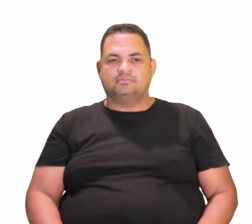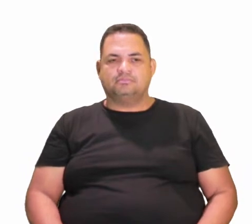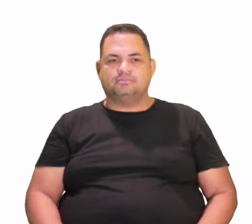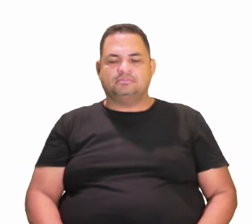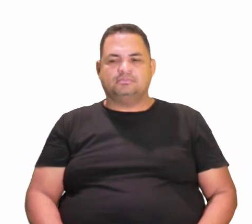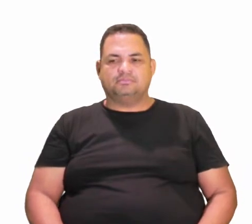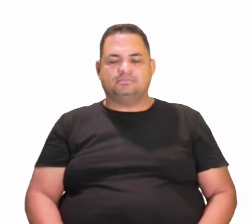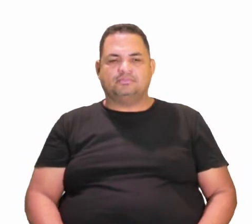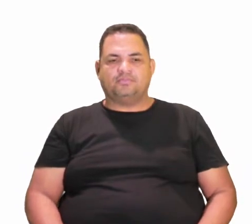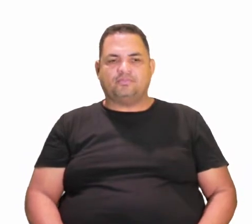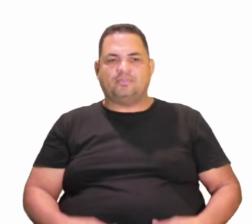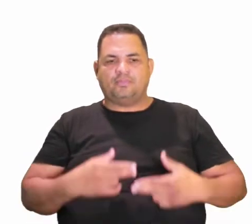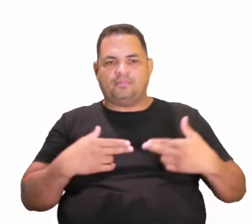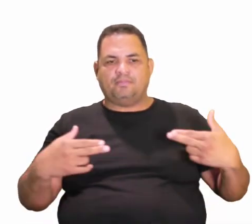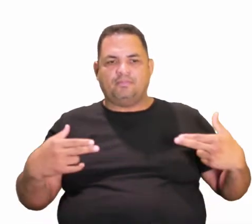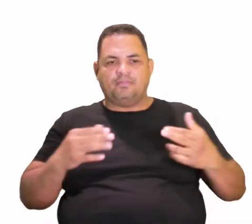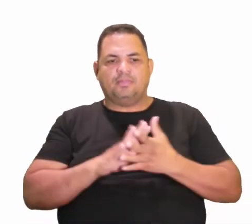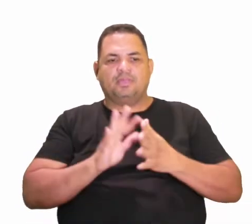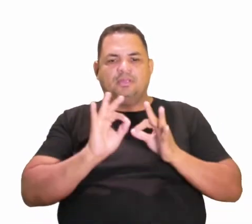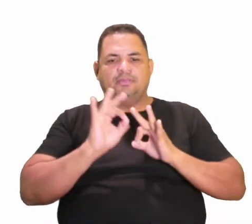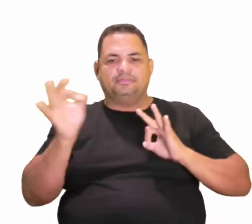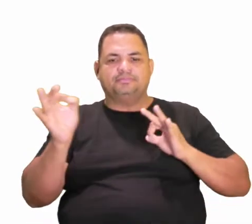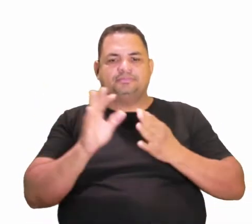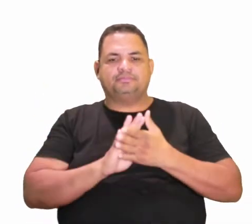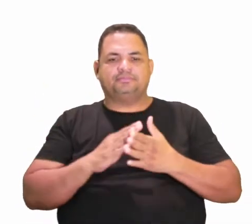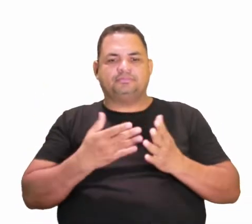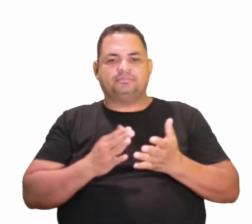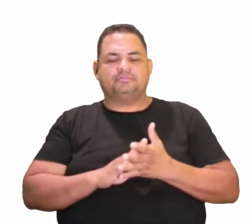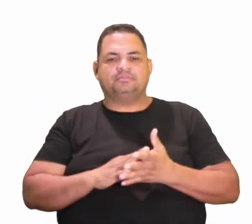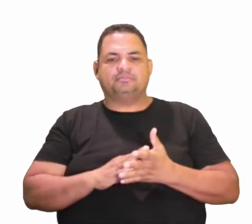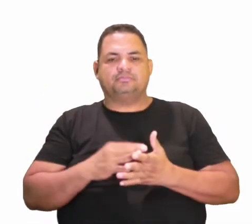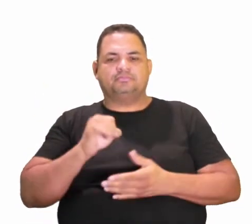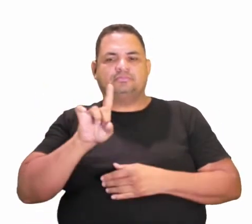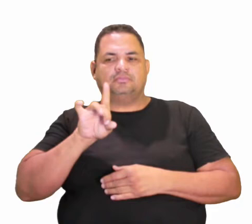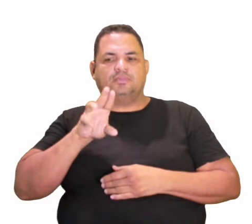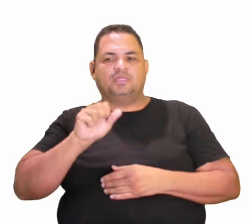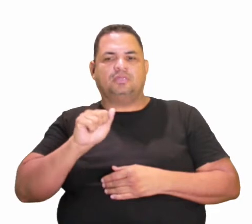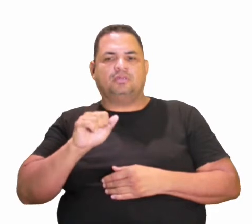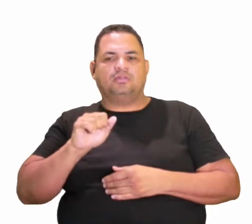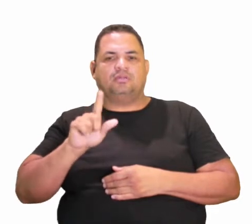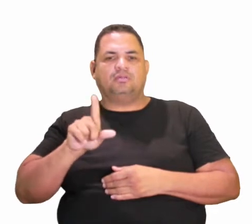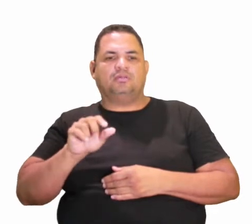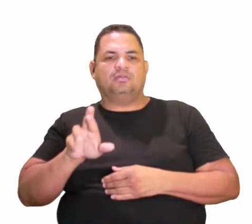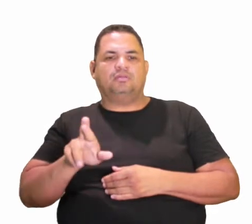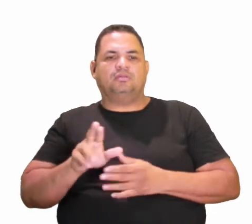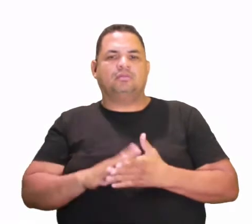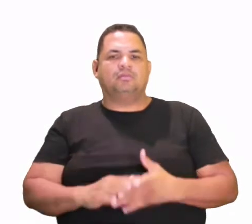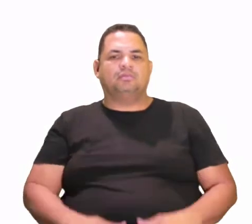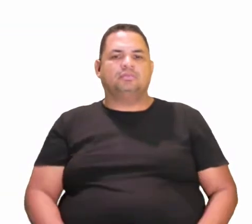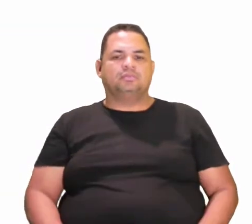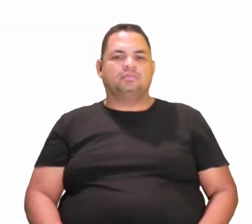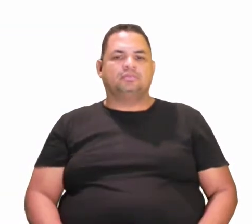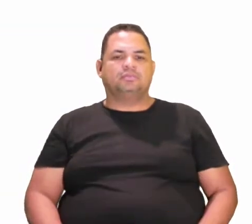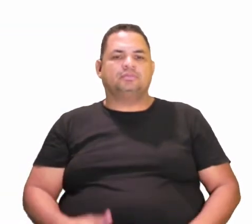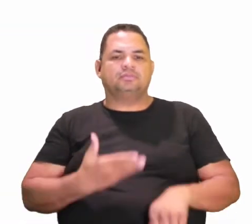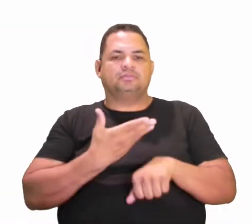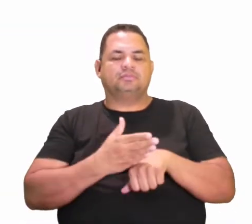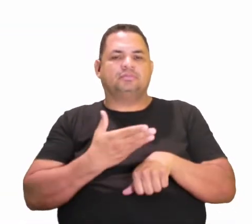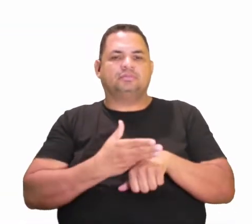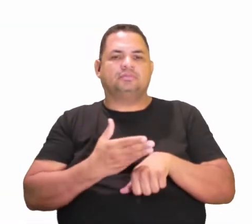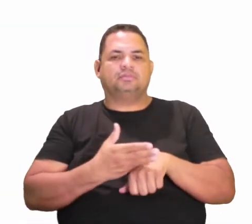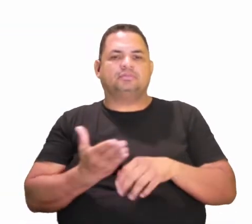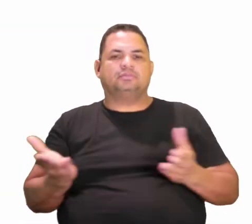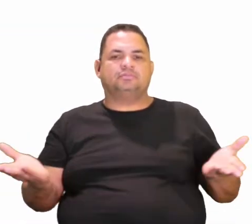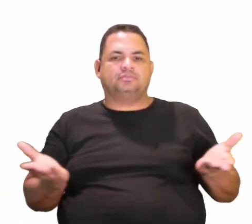2 para coisas que estão distantes, porém um no singular e outro no plural. Let's practice!